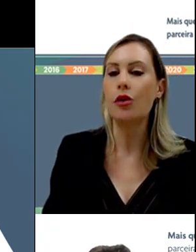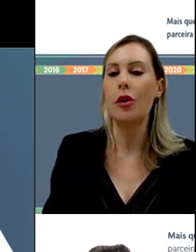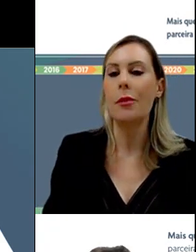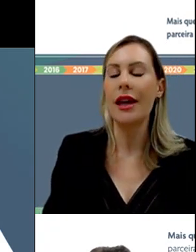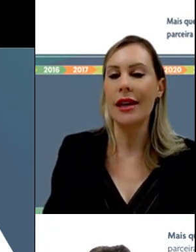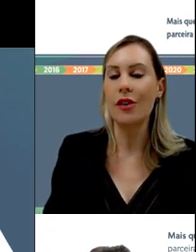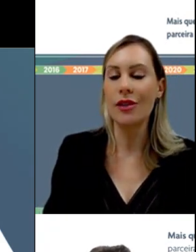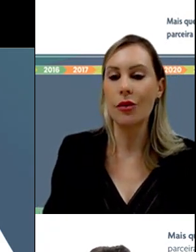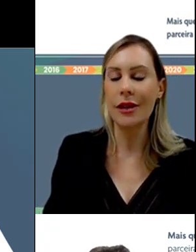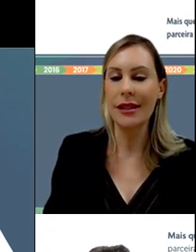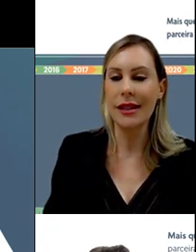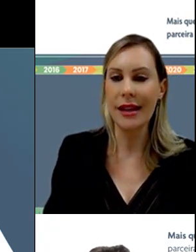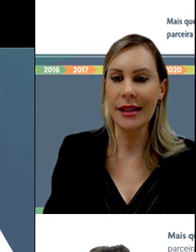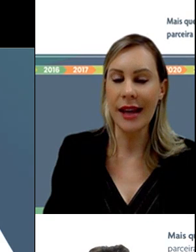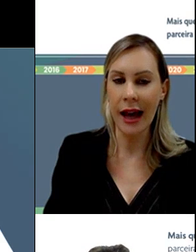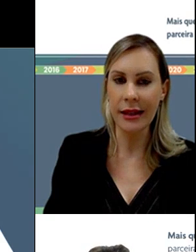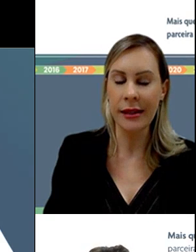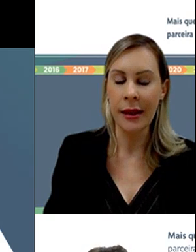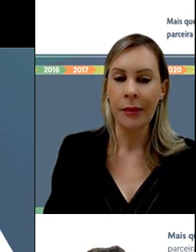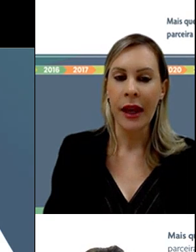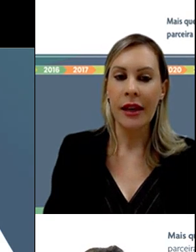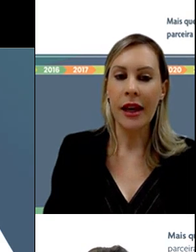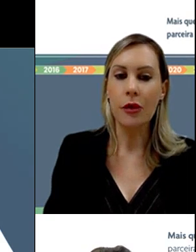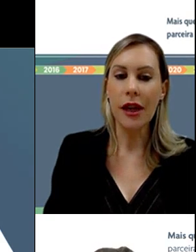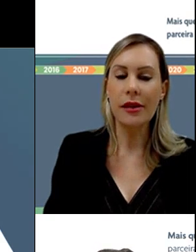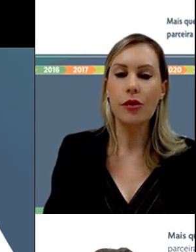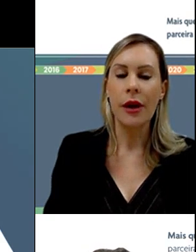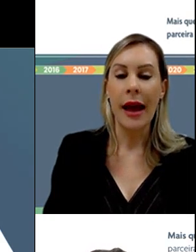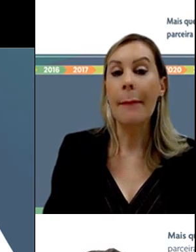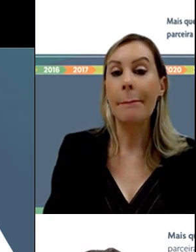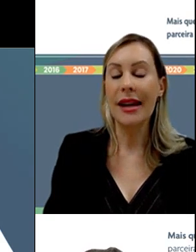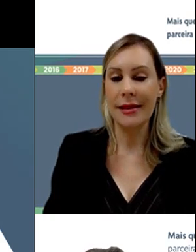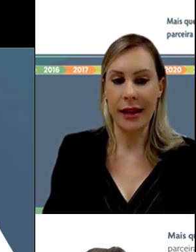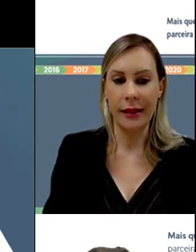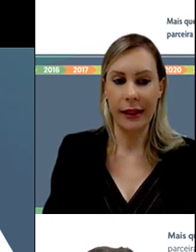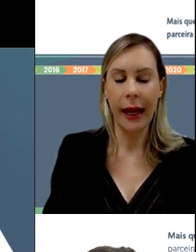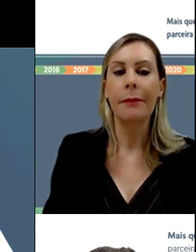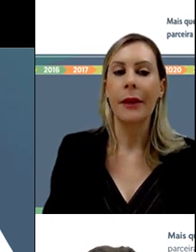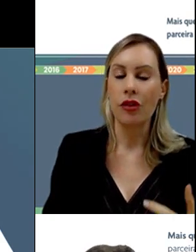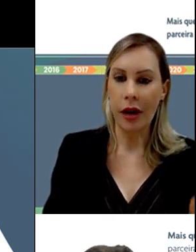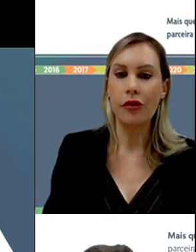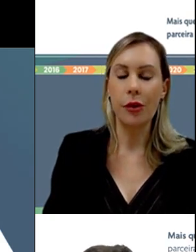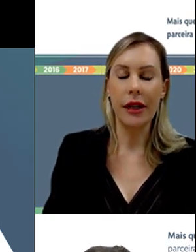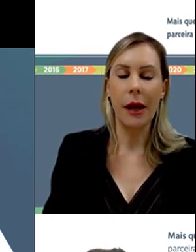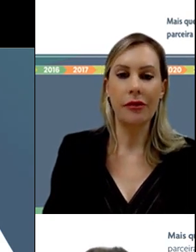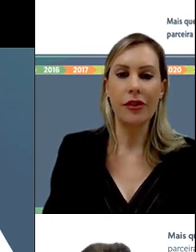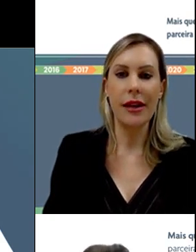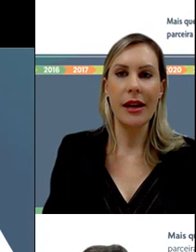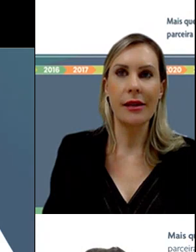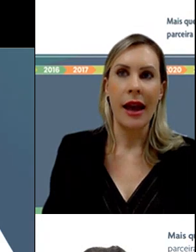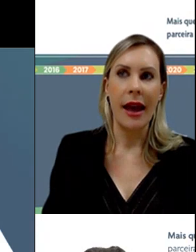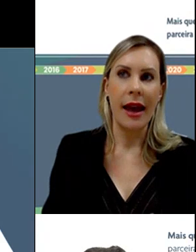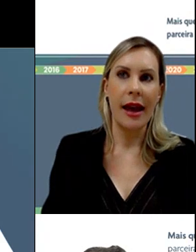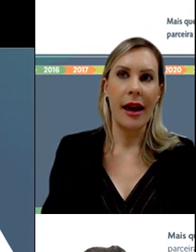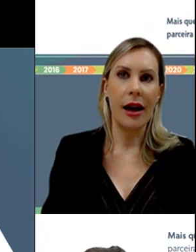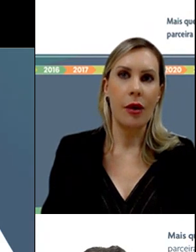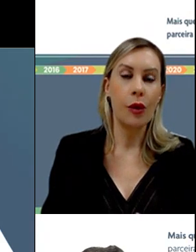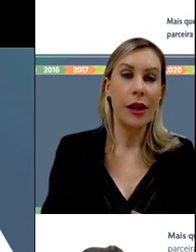R$308, porque a economia aqui é de R$116. E aí, o que isso representa, né? Já vou mostrar para